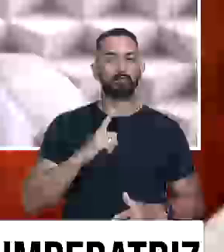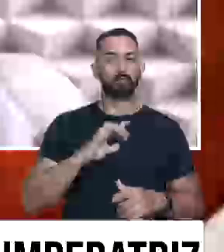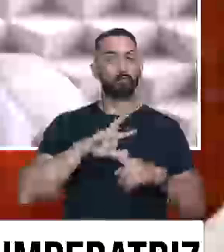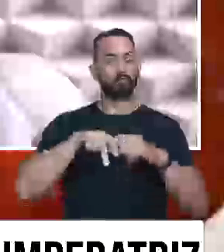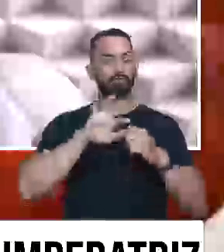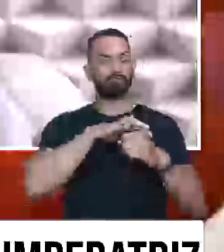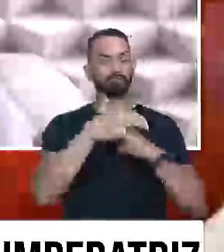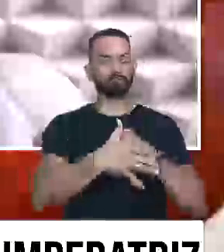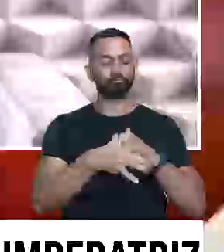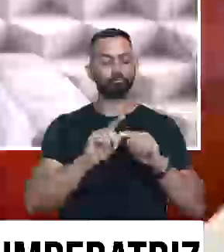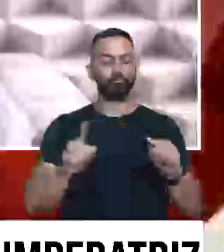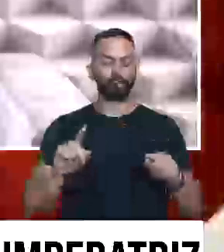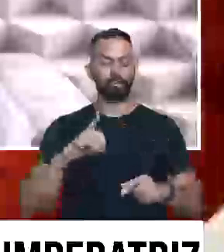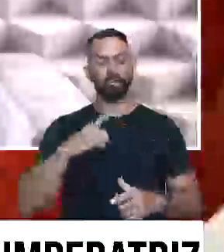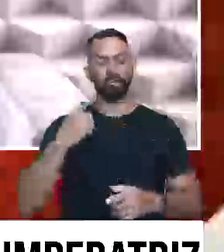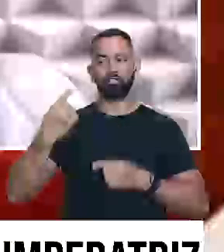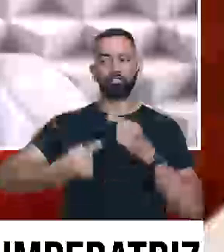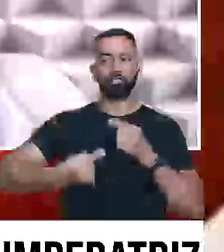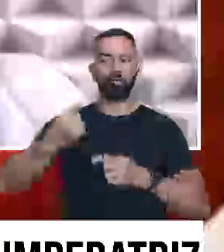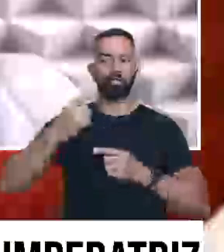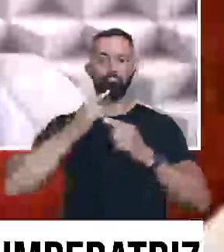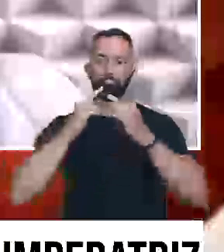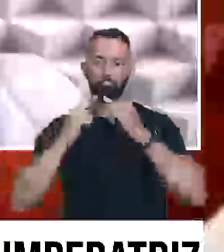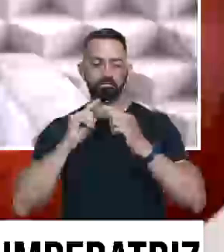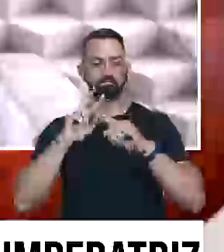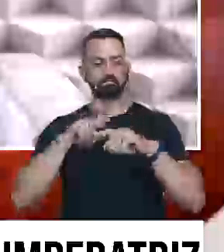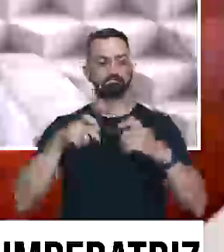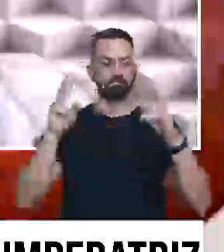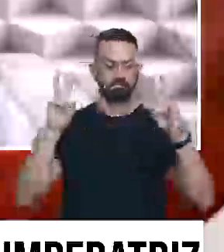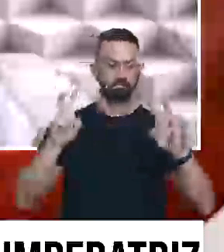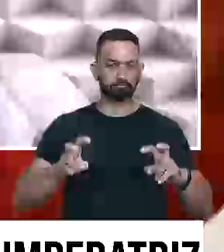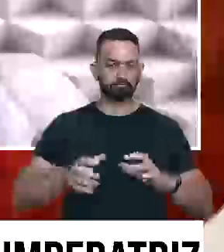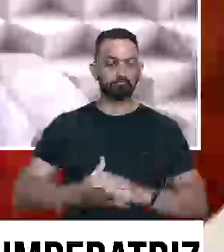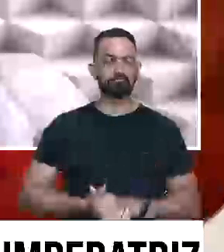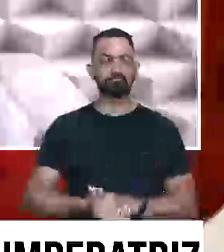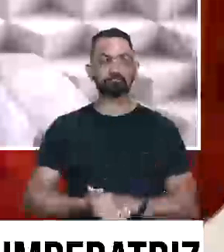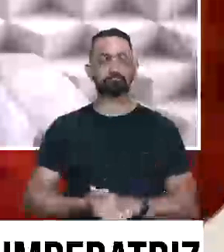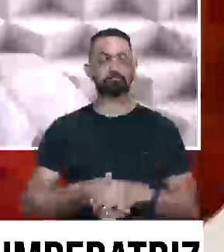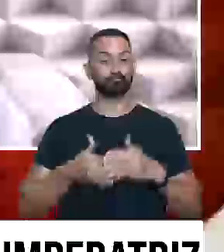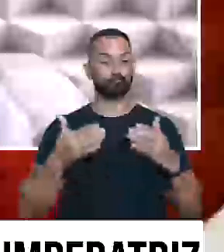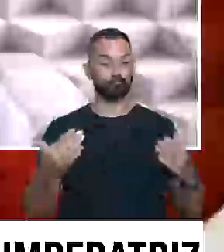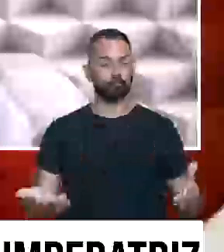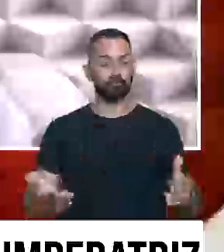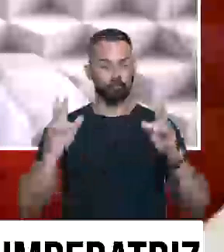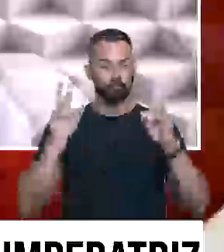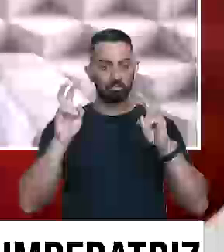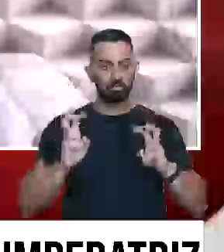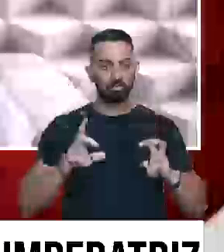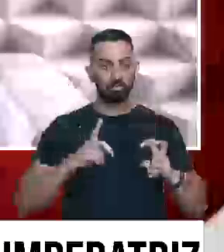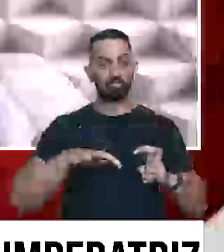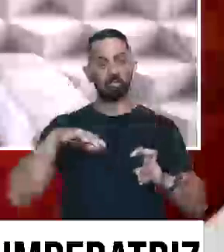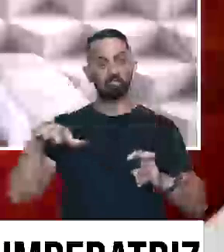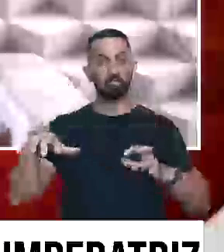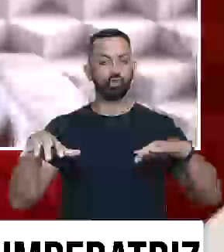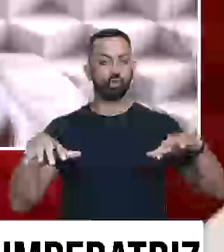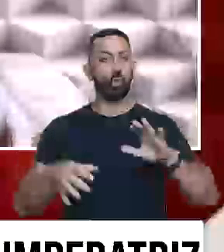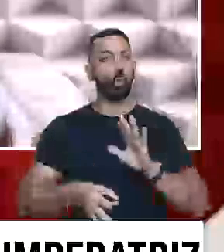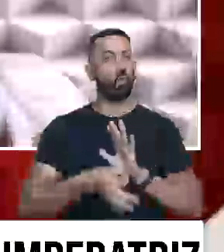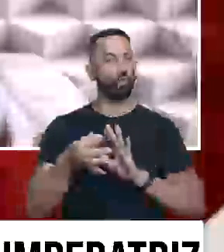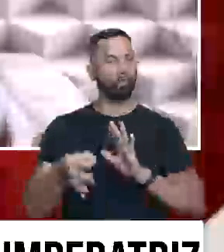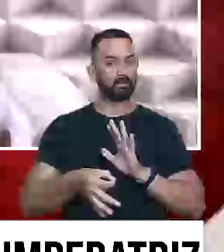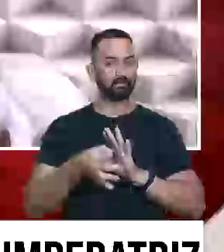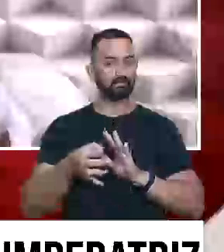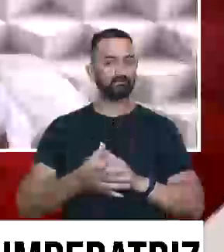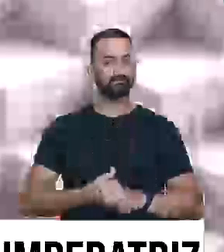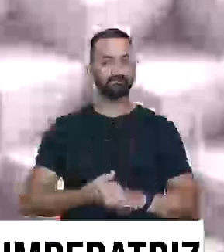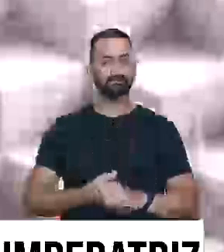mundo, principalmente com essa pandemia. Por isso, um grande debate acaba sendo gerado sobre esse assunto. Pois é, apesar disso, o assunto acaba dividindo